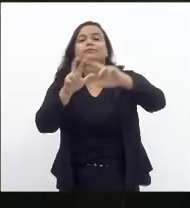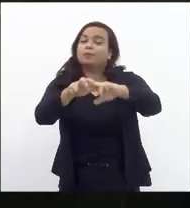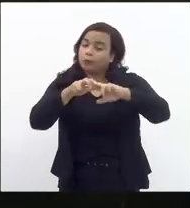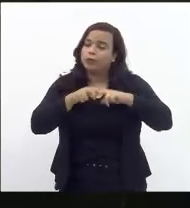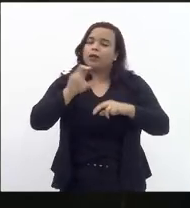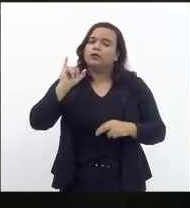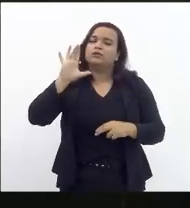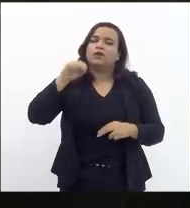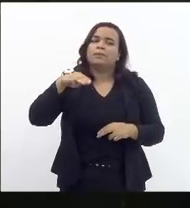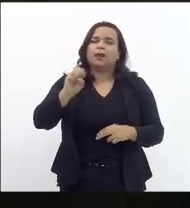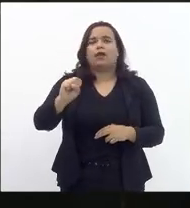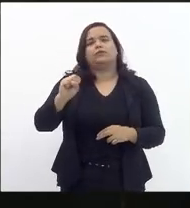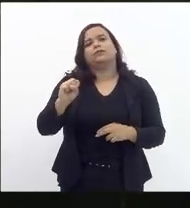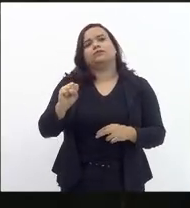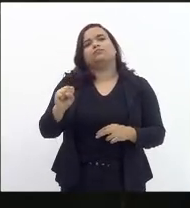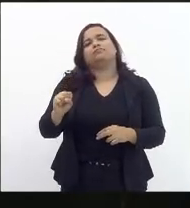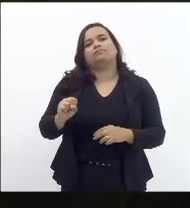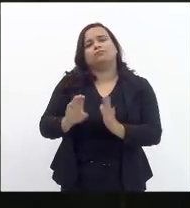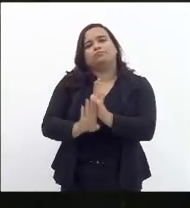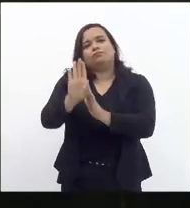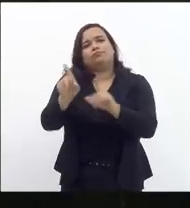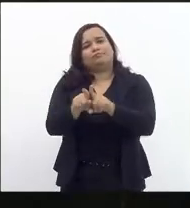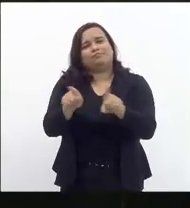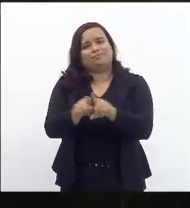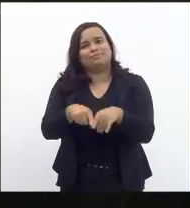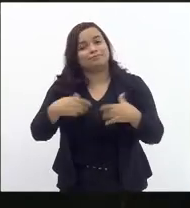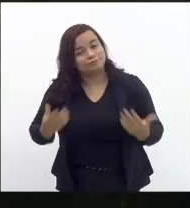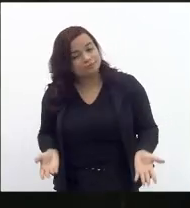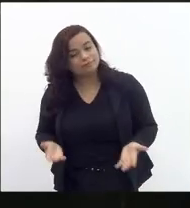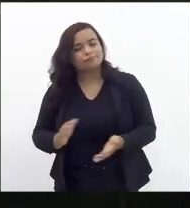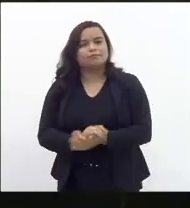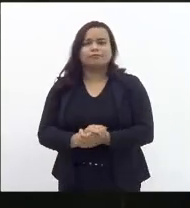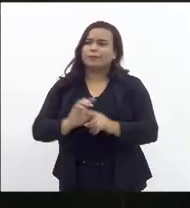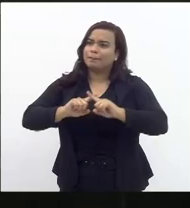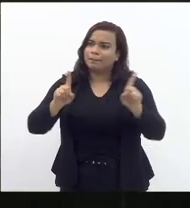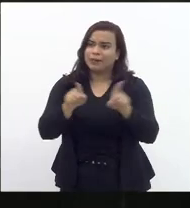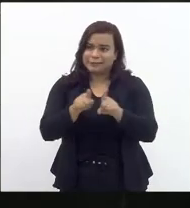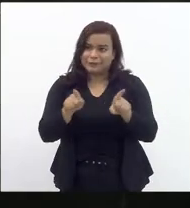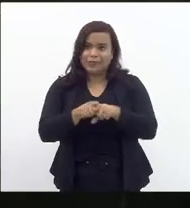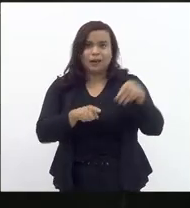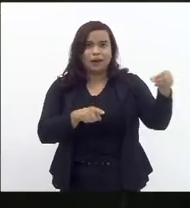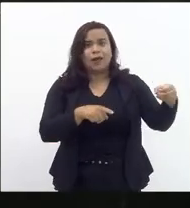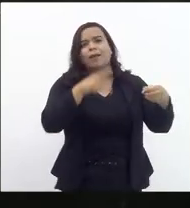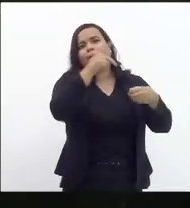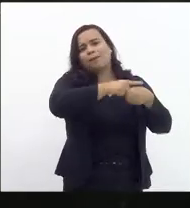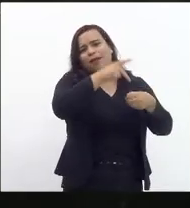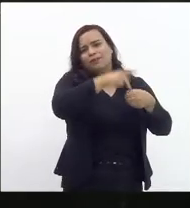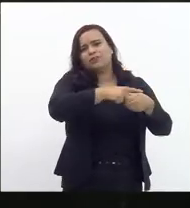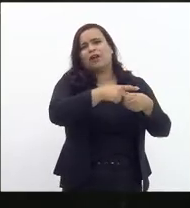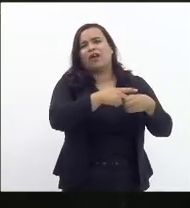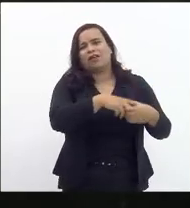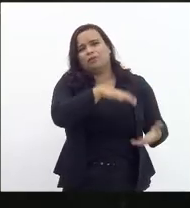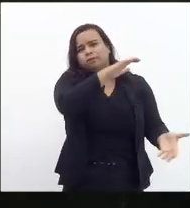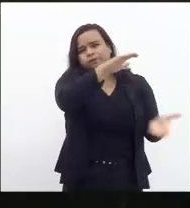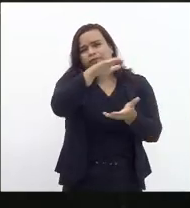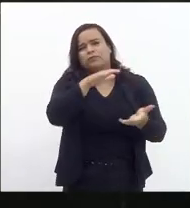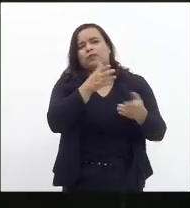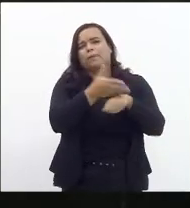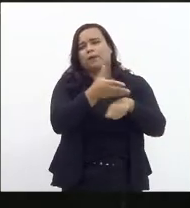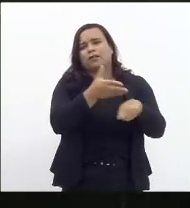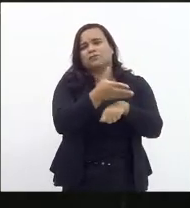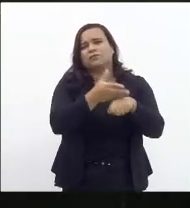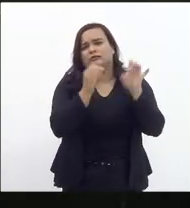ICMS. De outro lado, royalties, participações especiais, vai ter